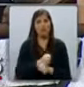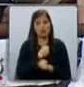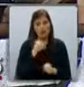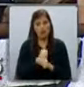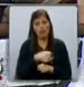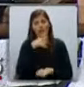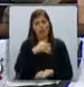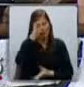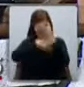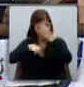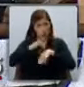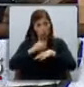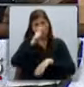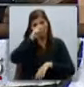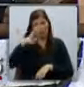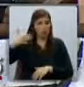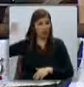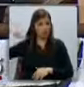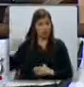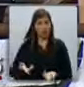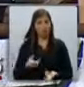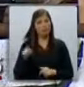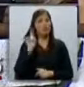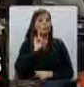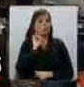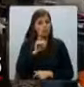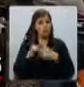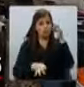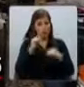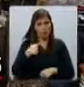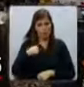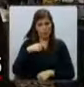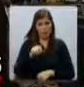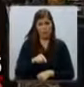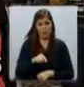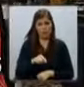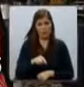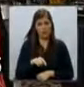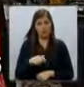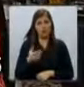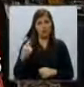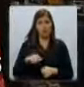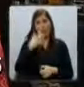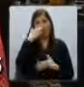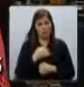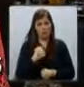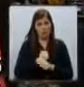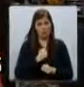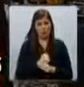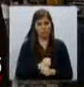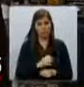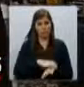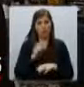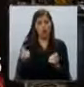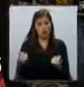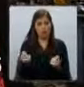com os erros do passado faz muita diferença para terminar o carango e a mentira ocupada faz a minha